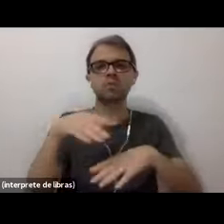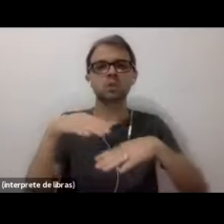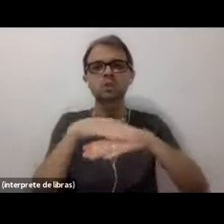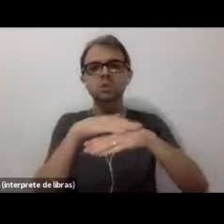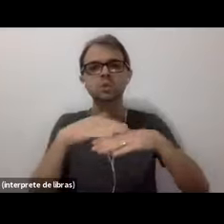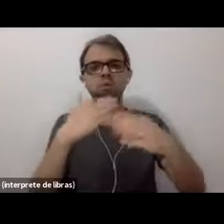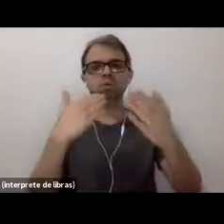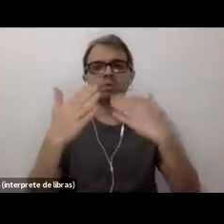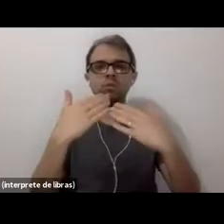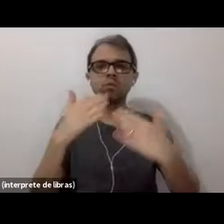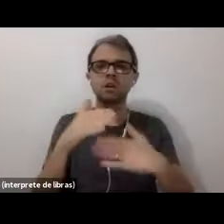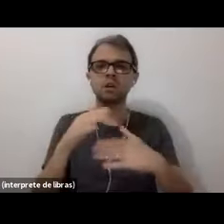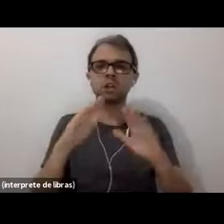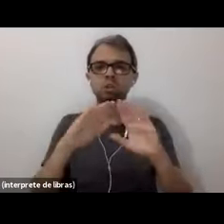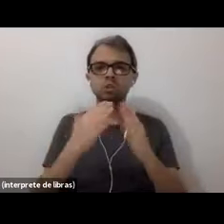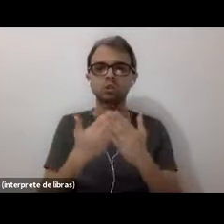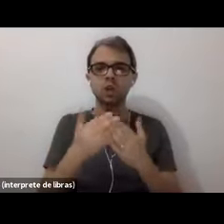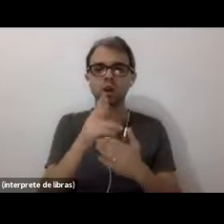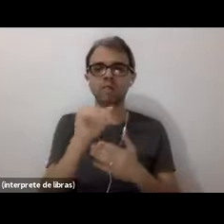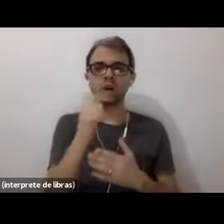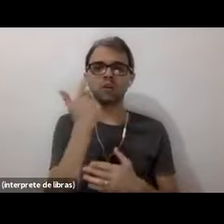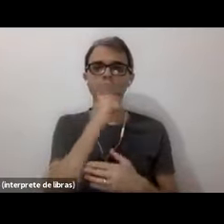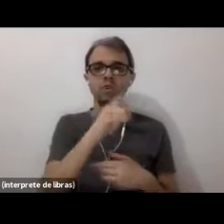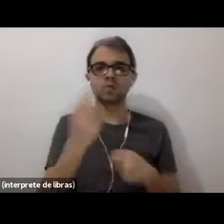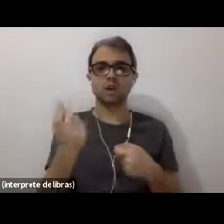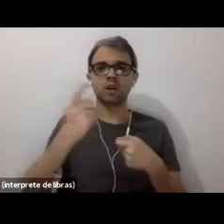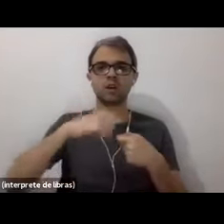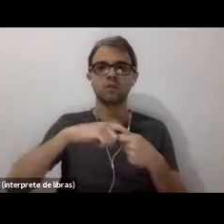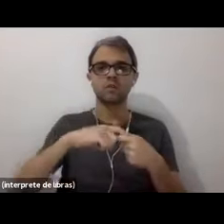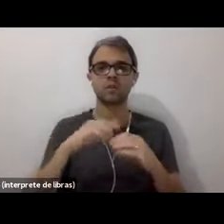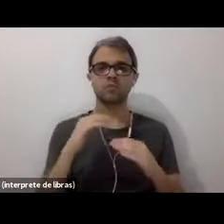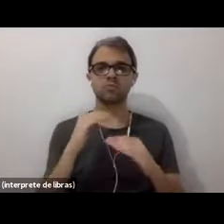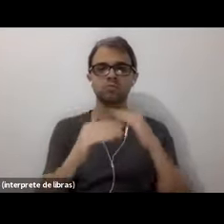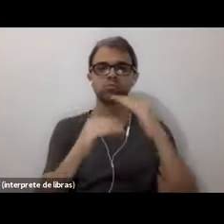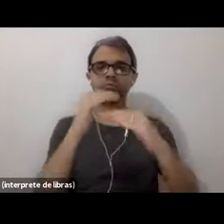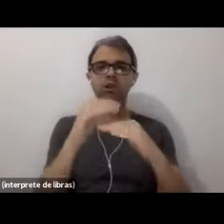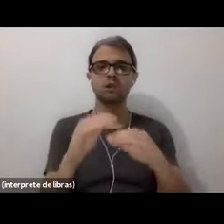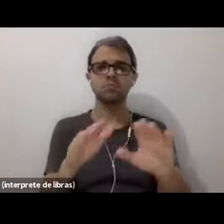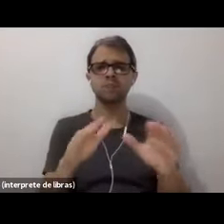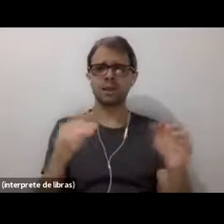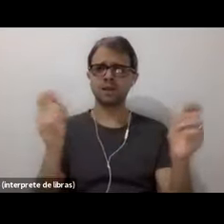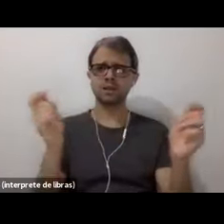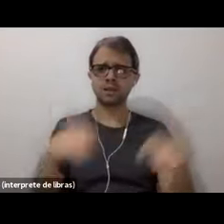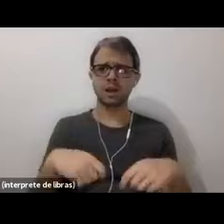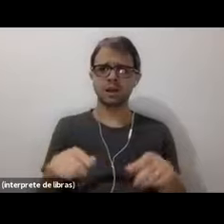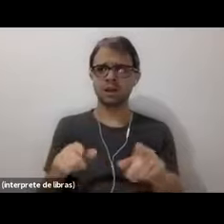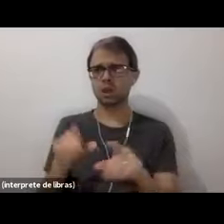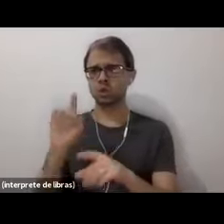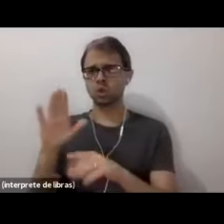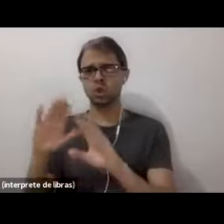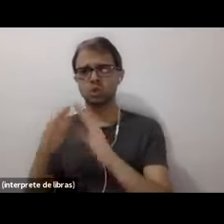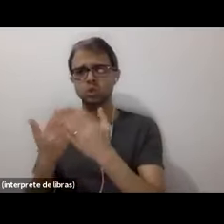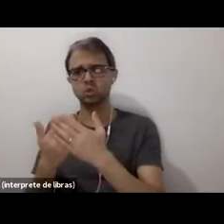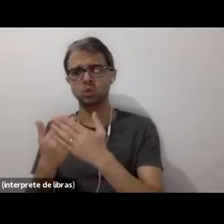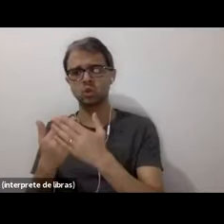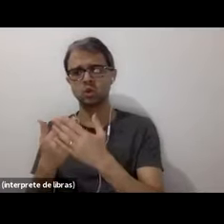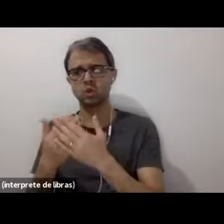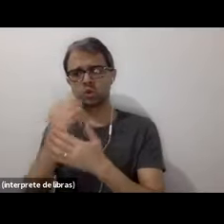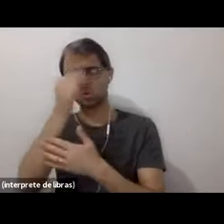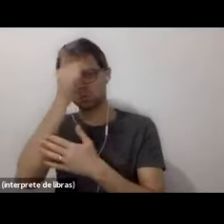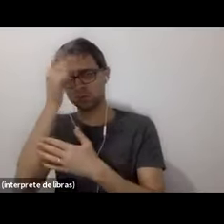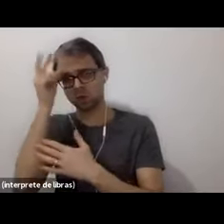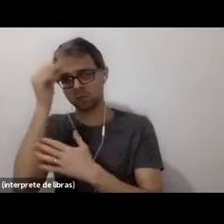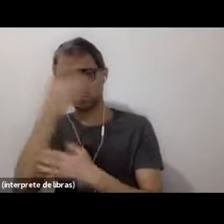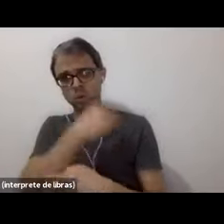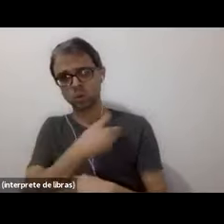escola cresça. A gestão democrática possibilita isso. Só que também dá para ter esse espaço em escolas particulares. E a Cris Davi, ela vai trazer para a